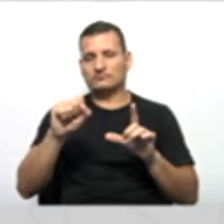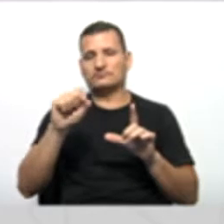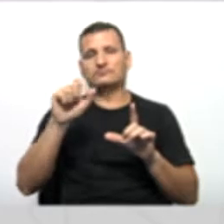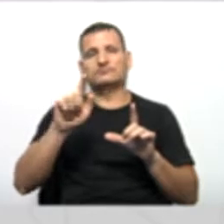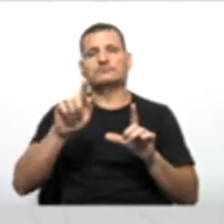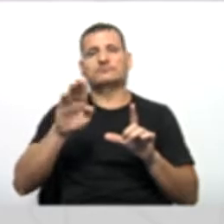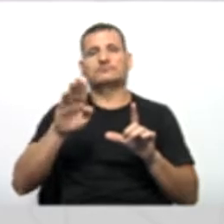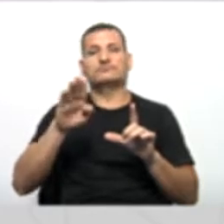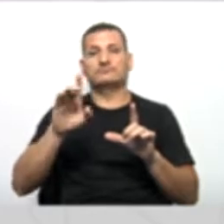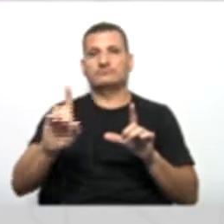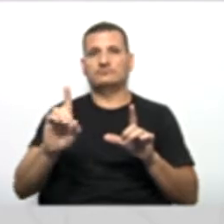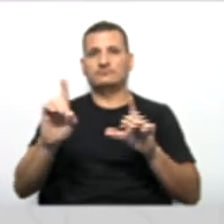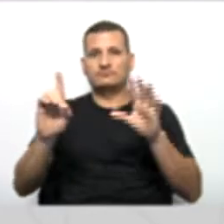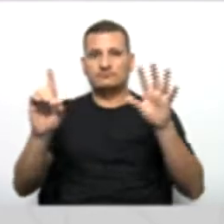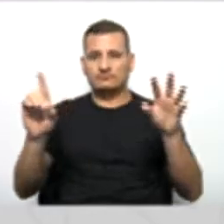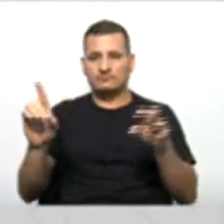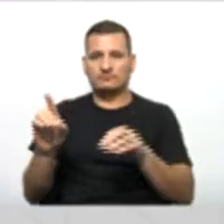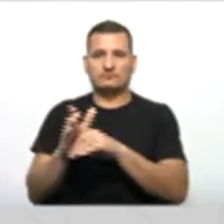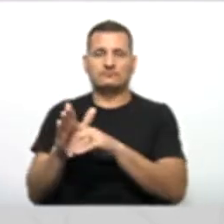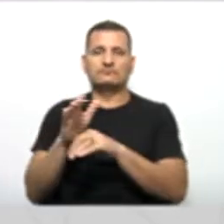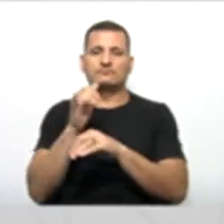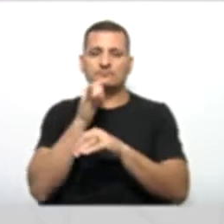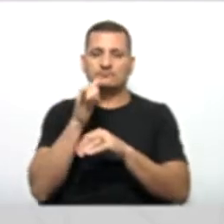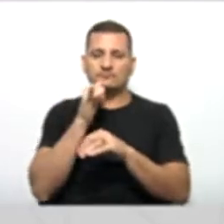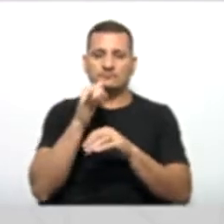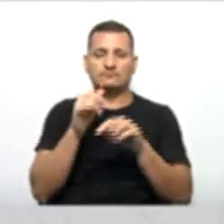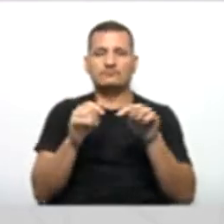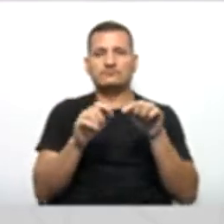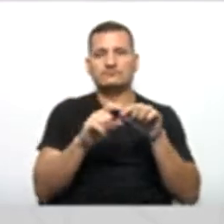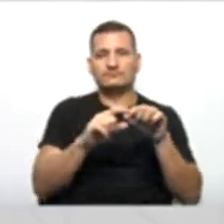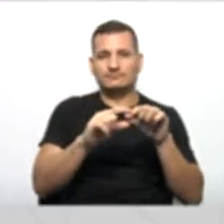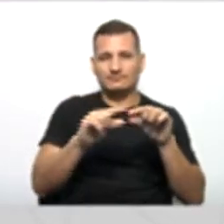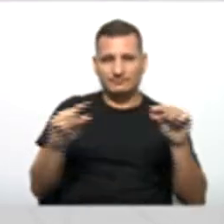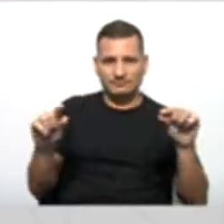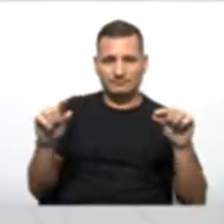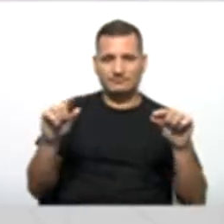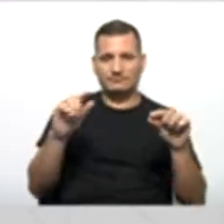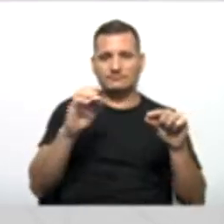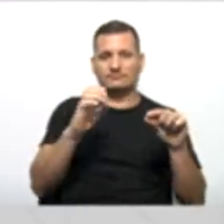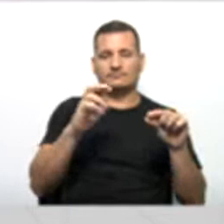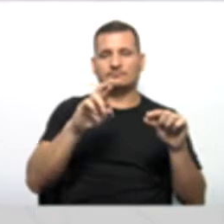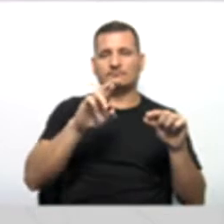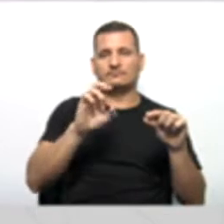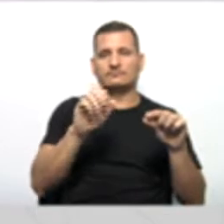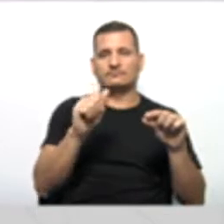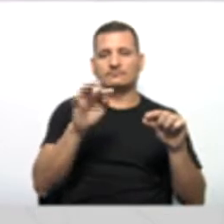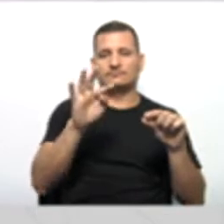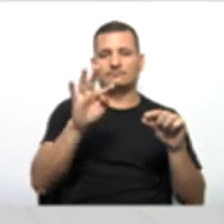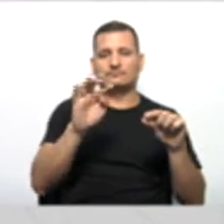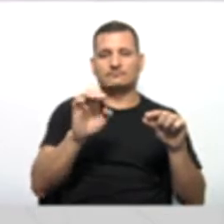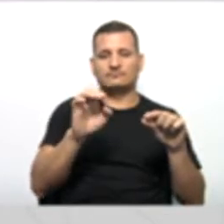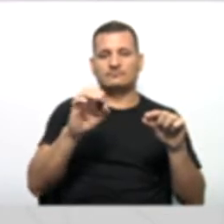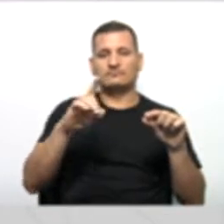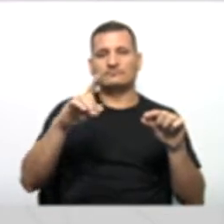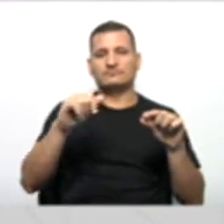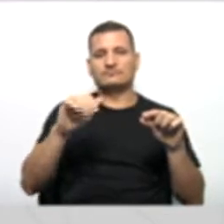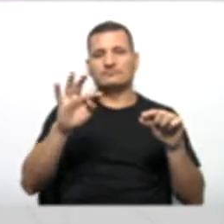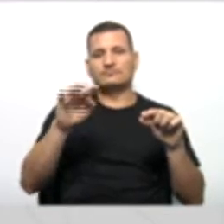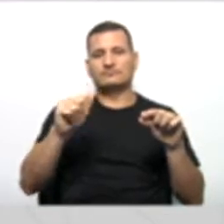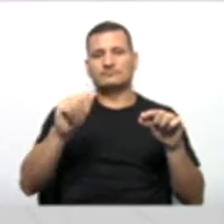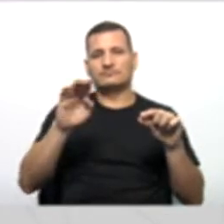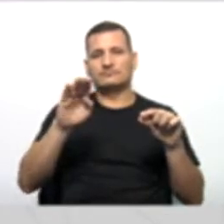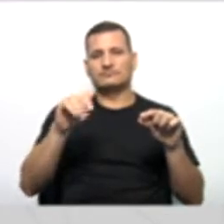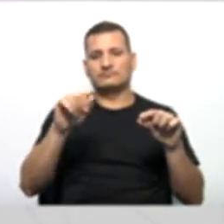coloquei aqui embaixo cliente da table isso você já data base que desculpa cliente data base